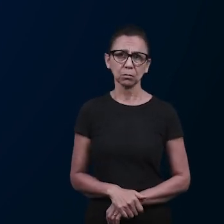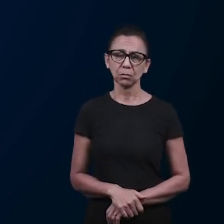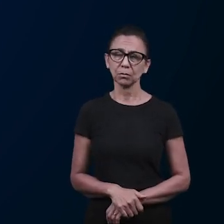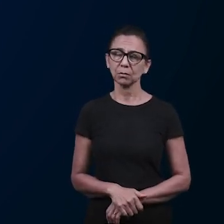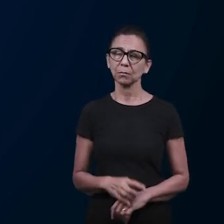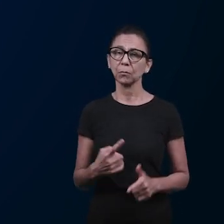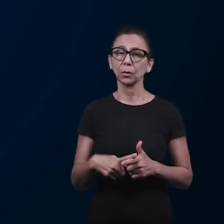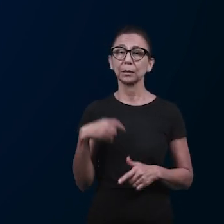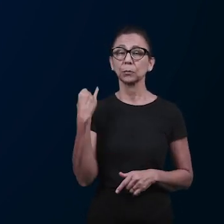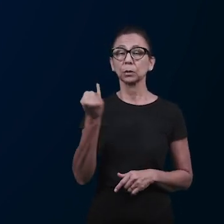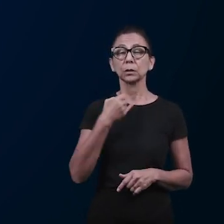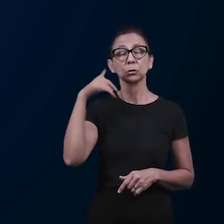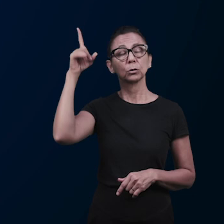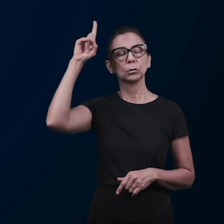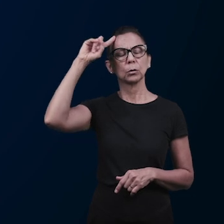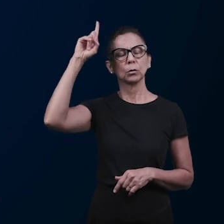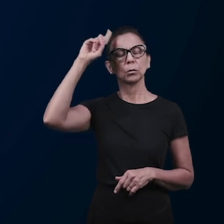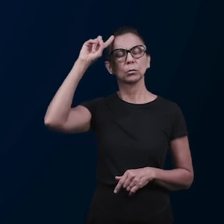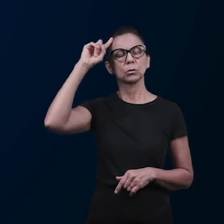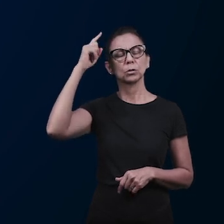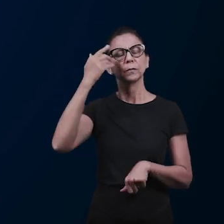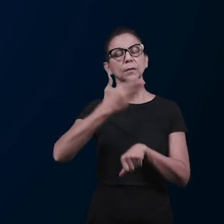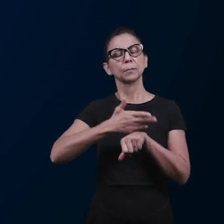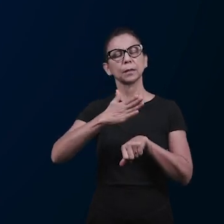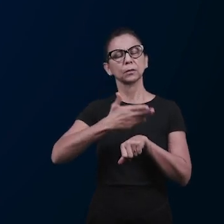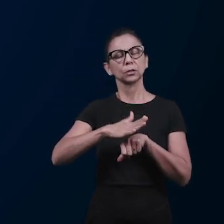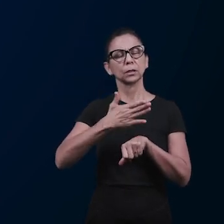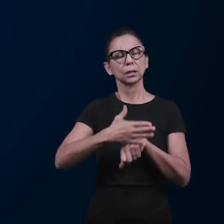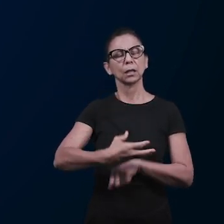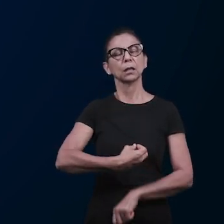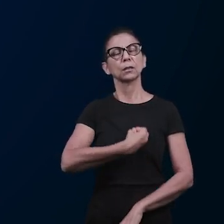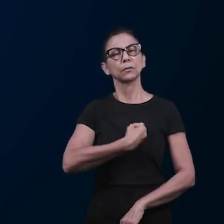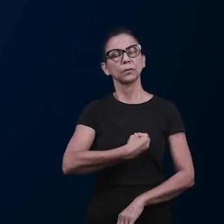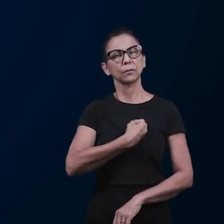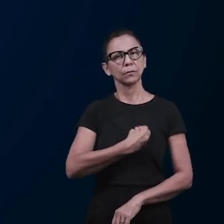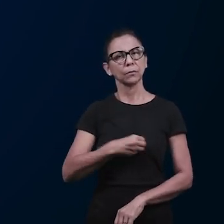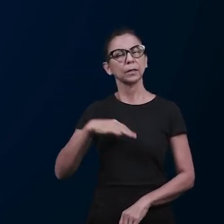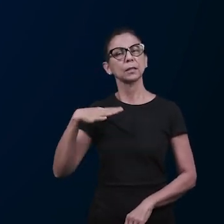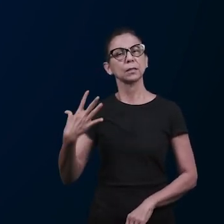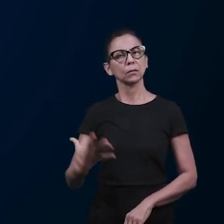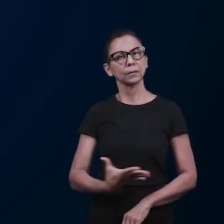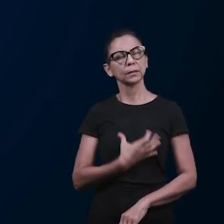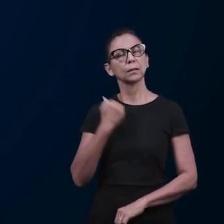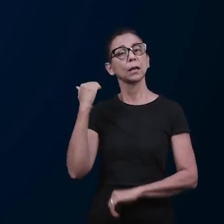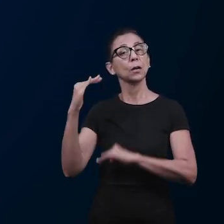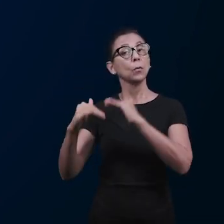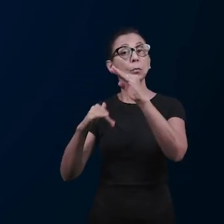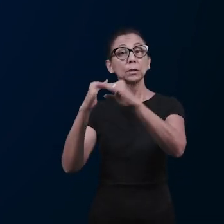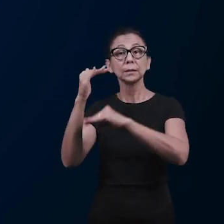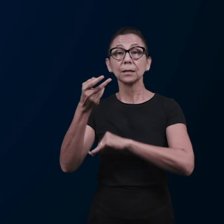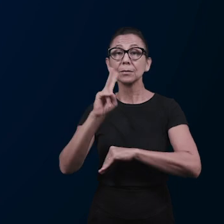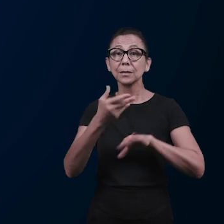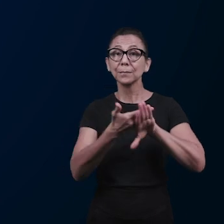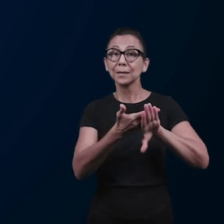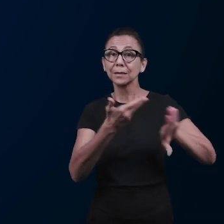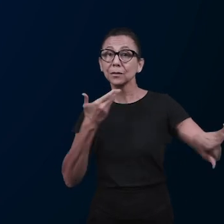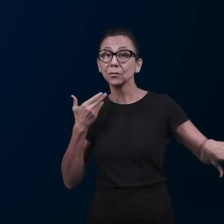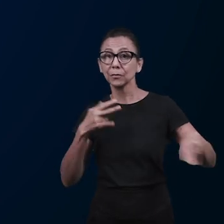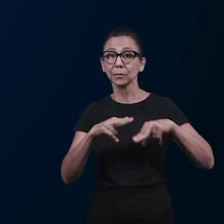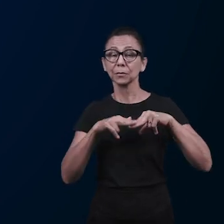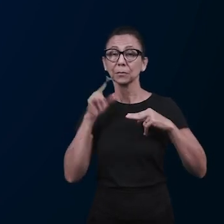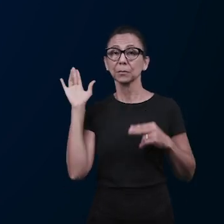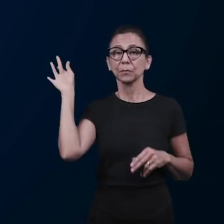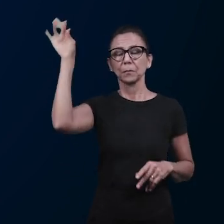os dias na presença do Senhor. Todos os dias nós precisamos viver o processo da salvação em santificação